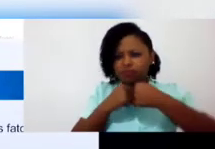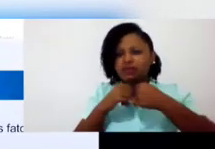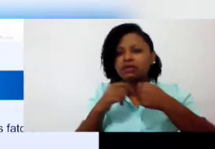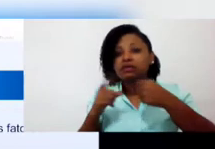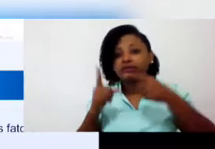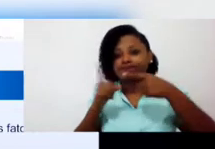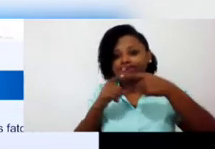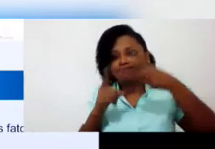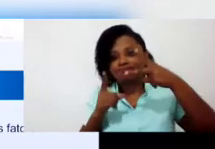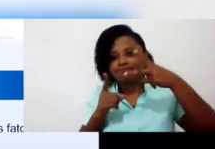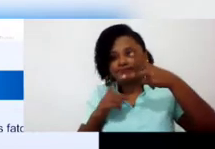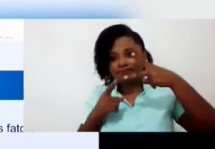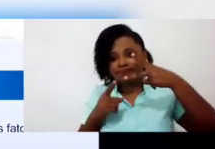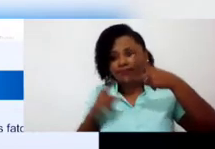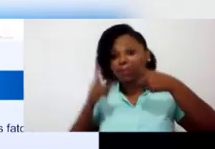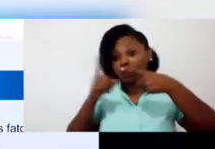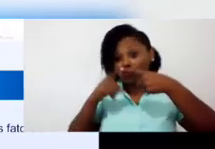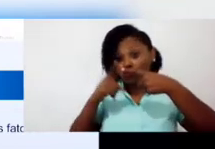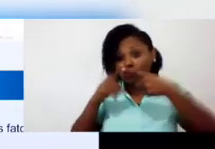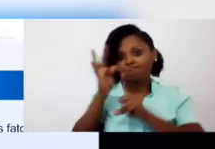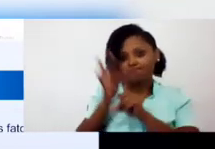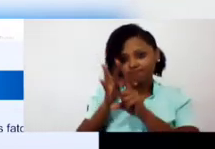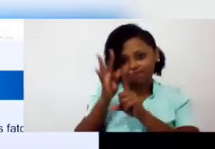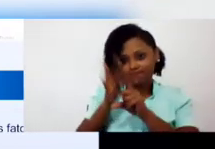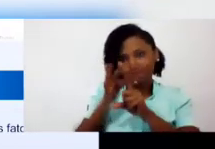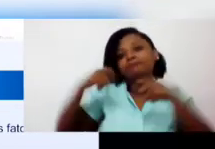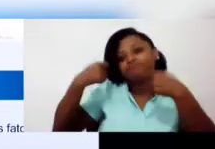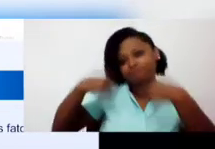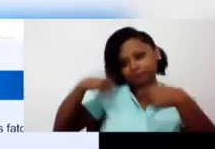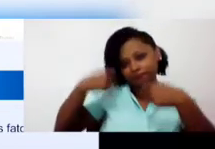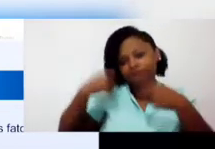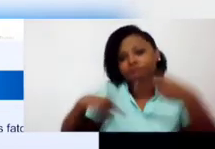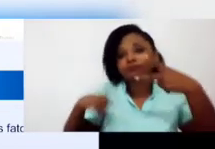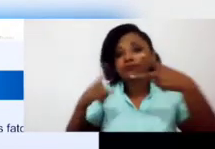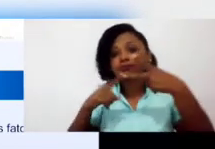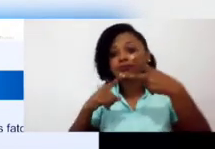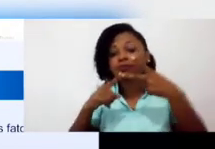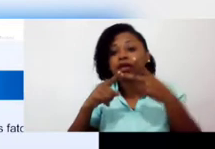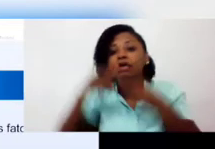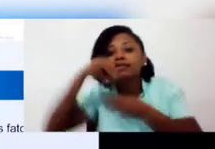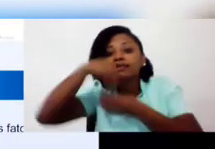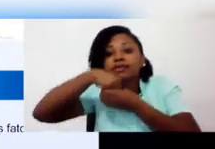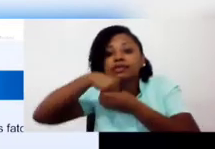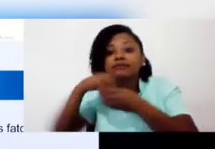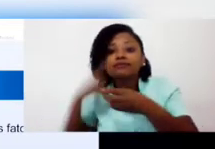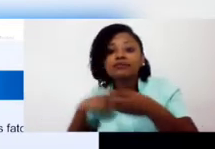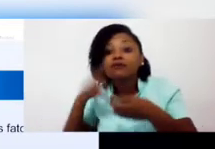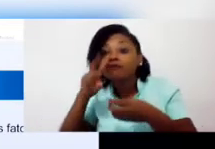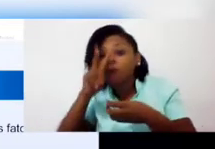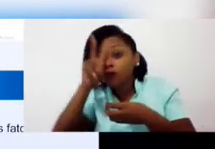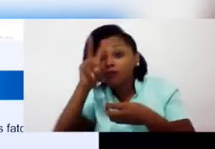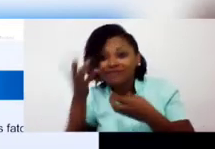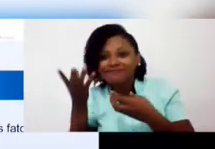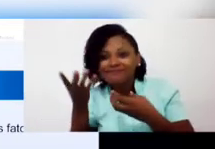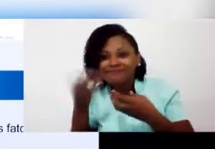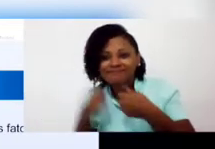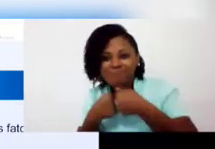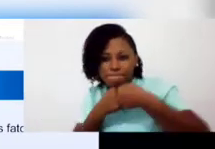A pressão de vapor depende de 2 fatores. A temperatura e a outra das forças